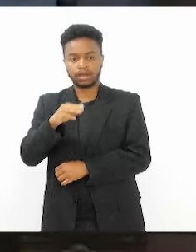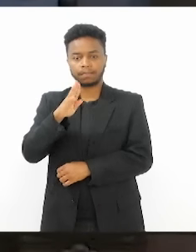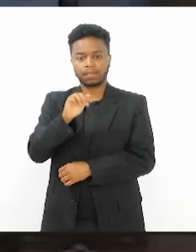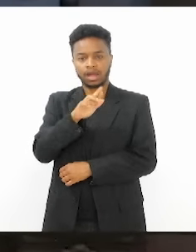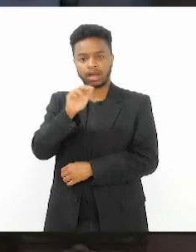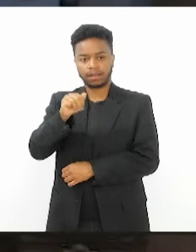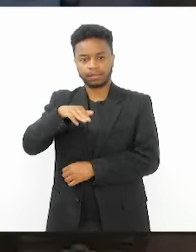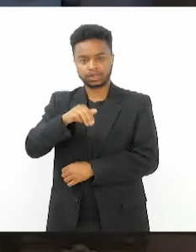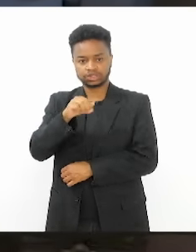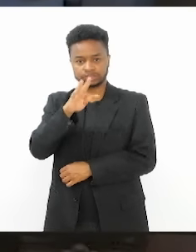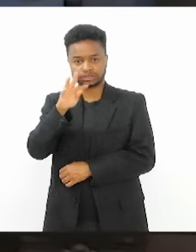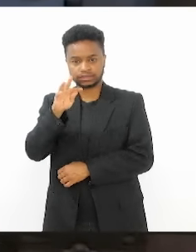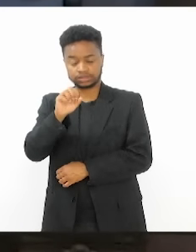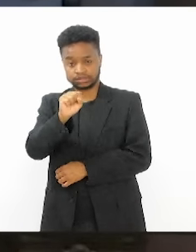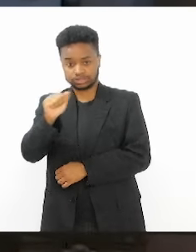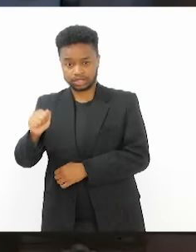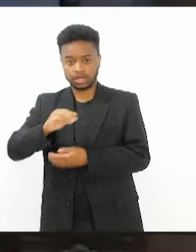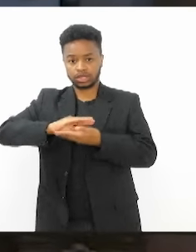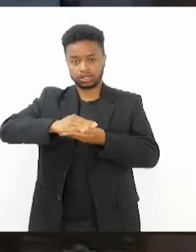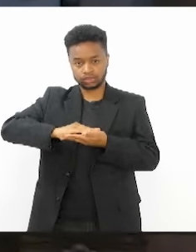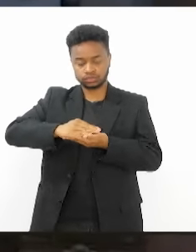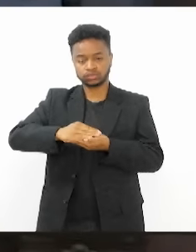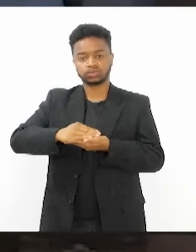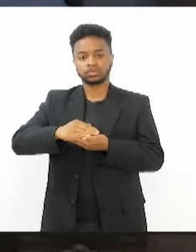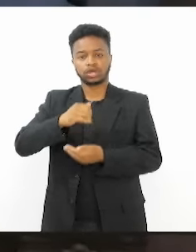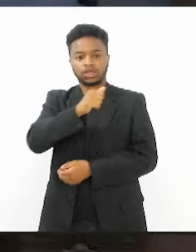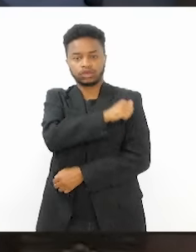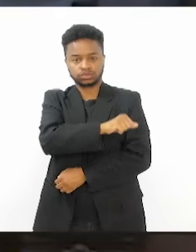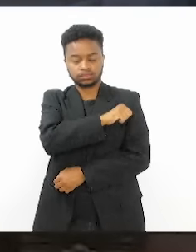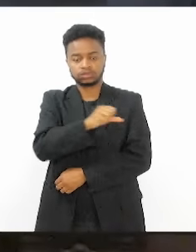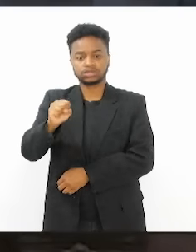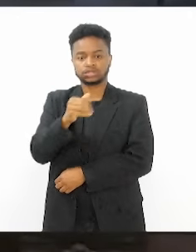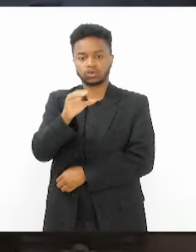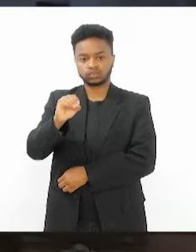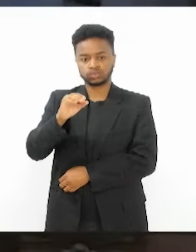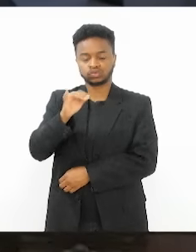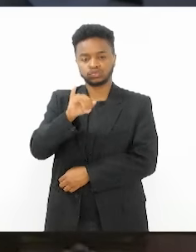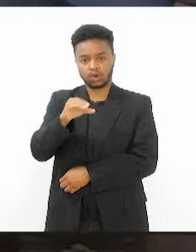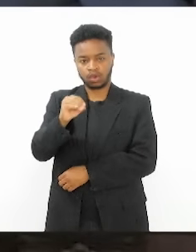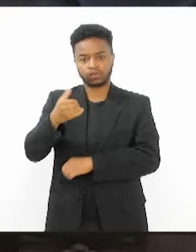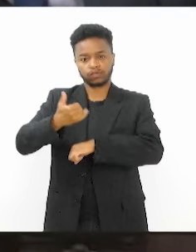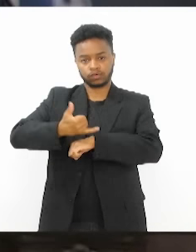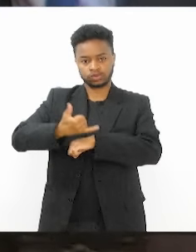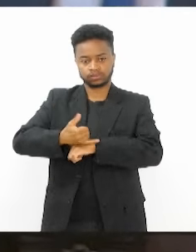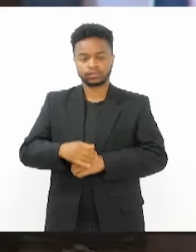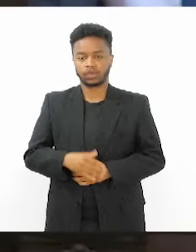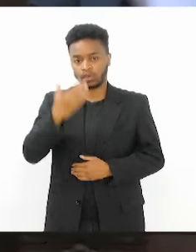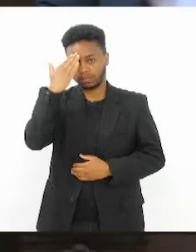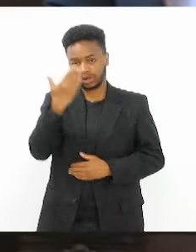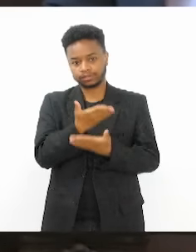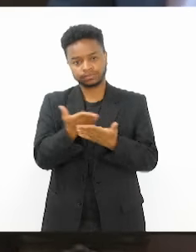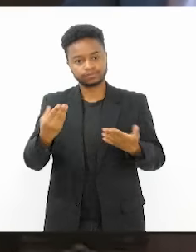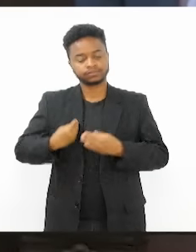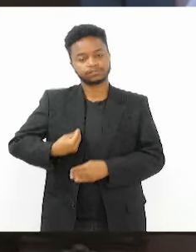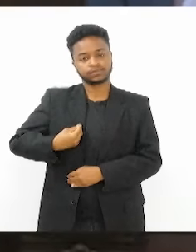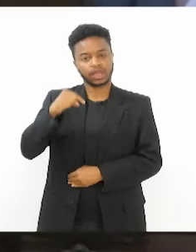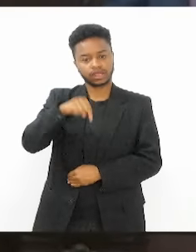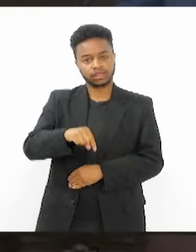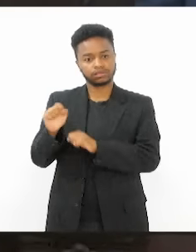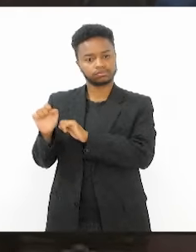Rio de Janeiro, São João da Barra e Volta Redonda. Muito obrigado pela presença de todos vocês, que nos honra muito